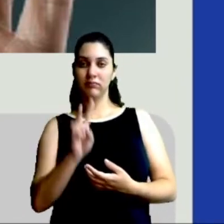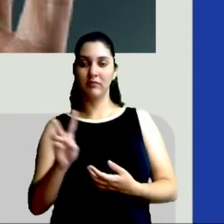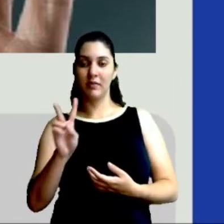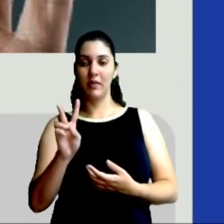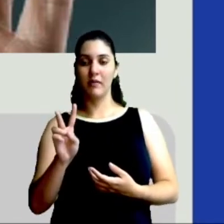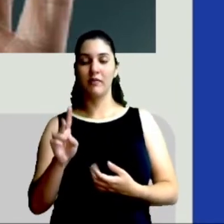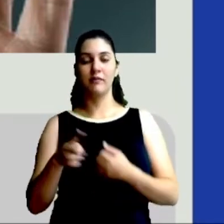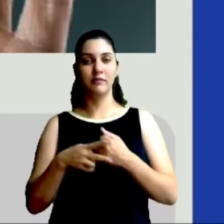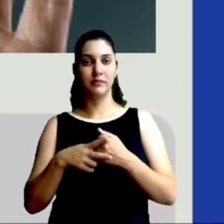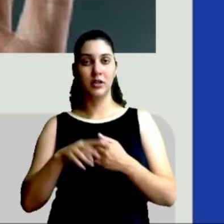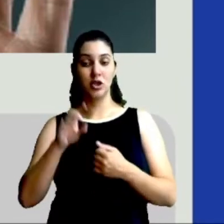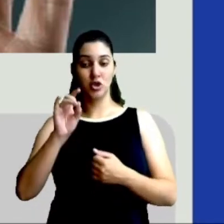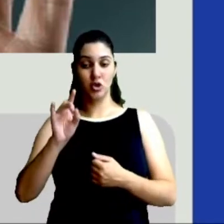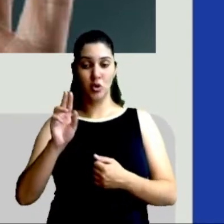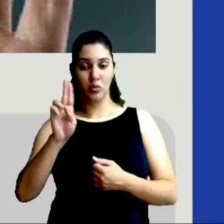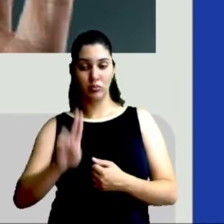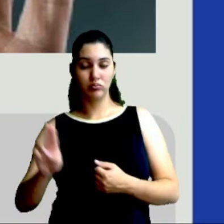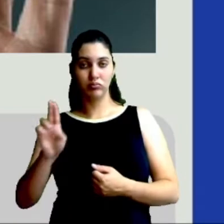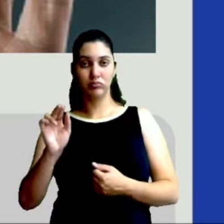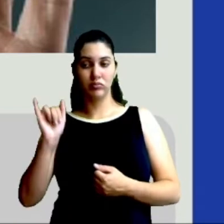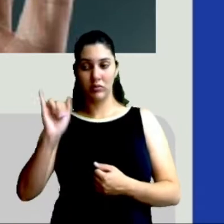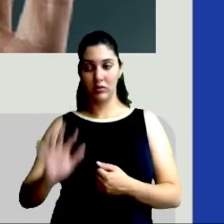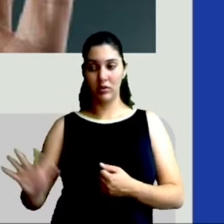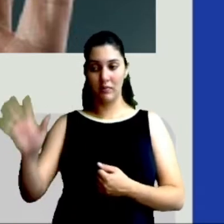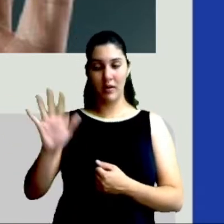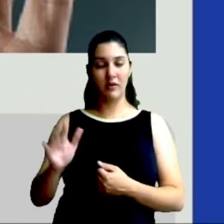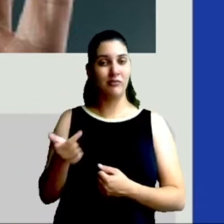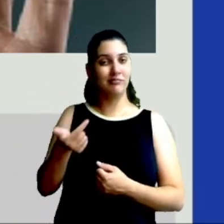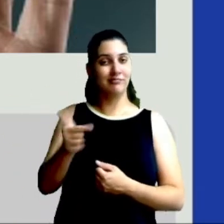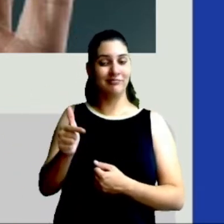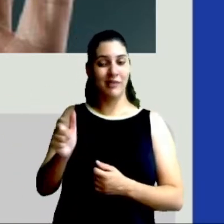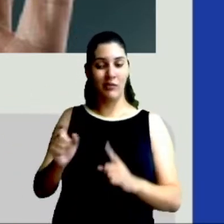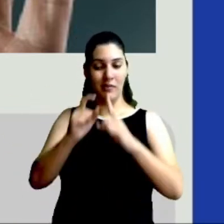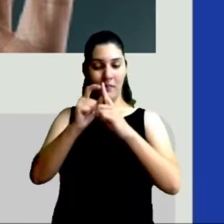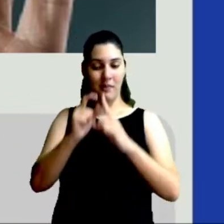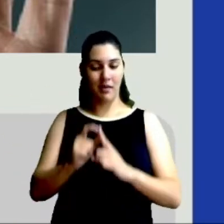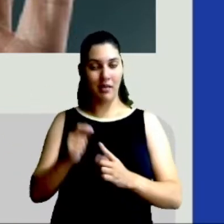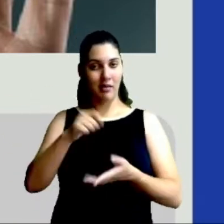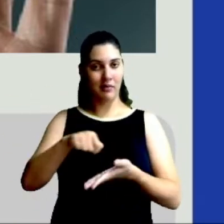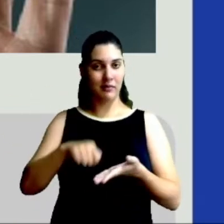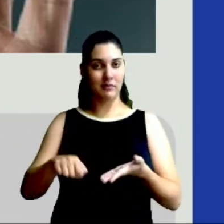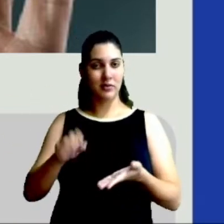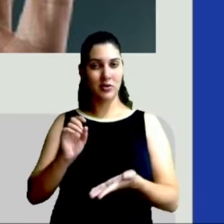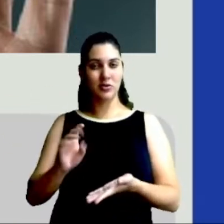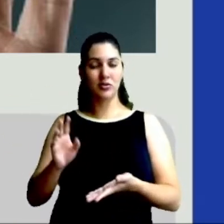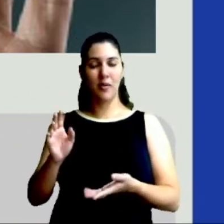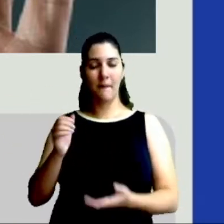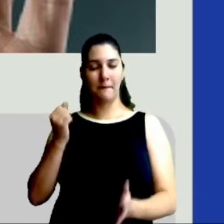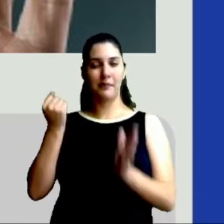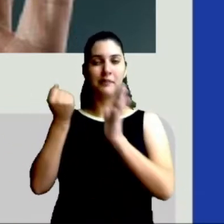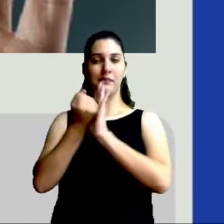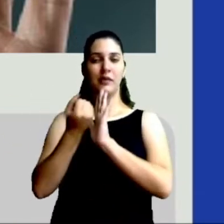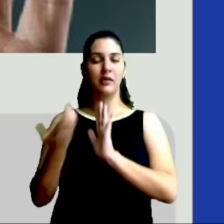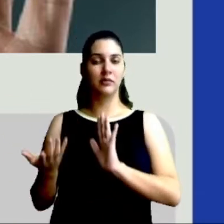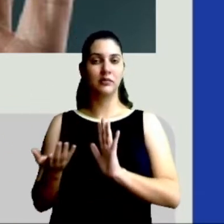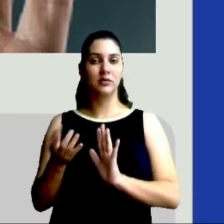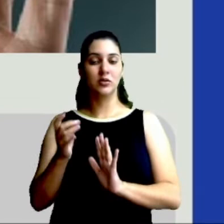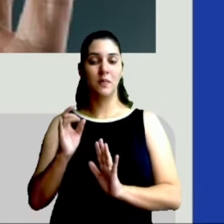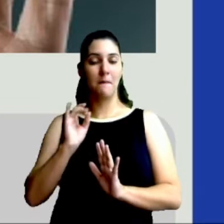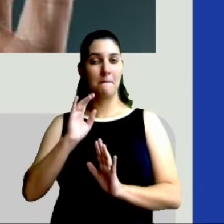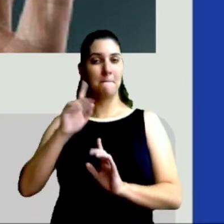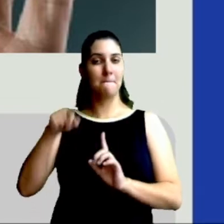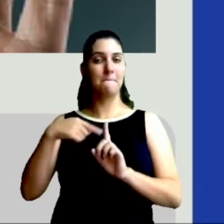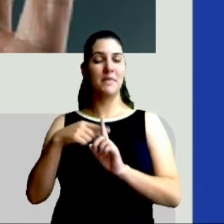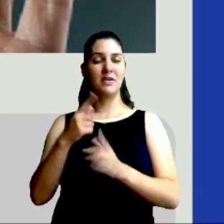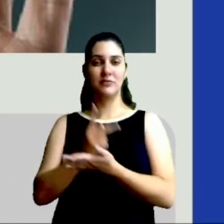gente. Não há escrita, ou basicamente não há. Às vezes há algo só para identificar alguma marca e tal, mas